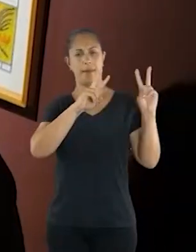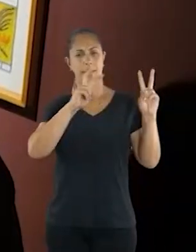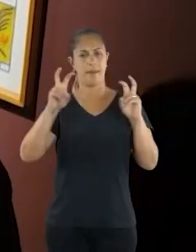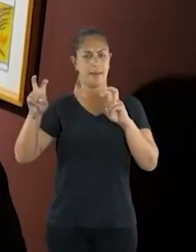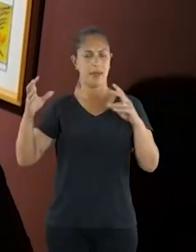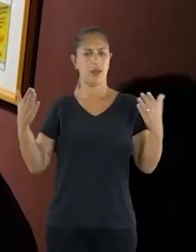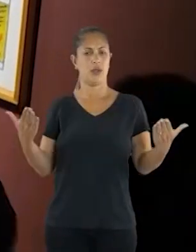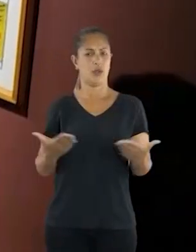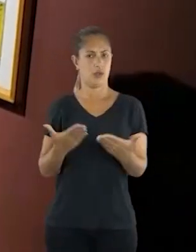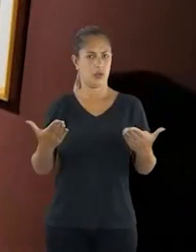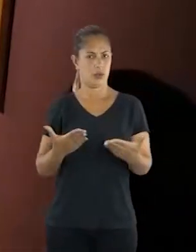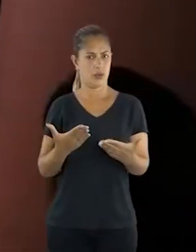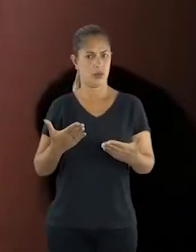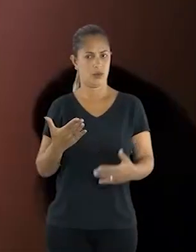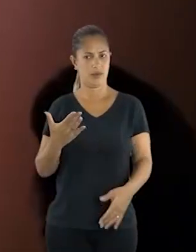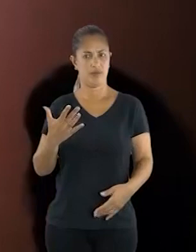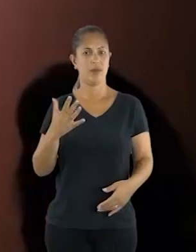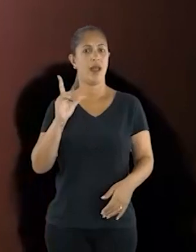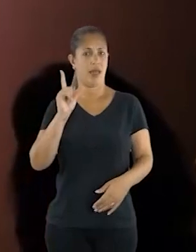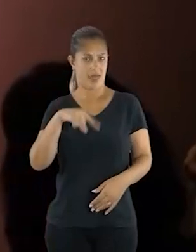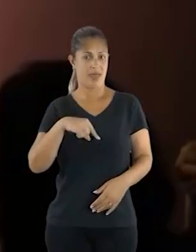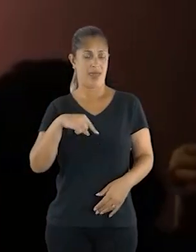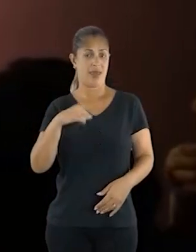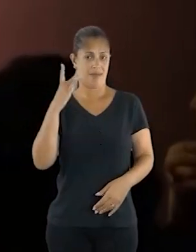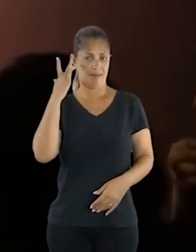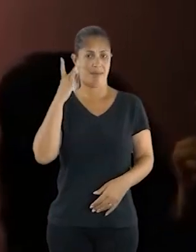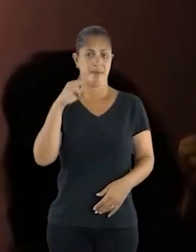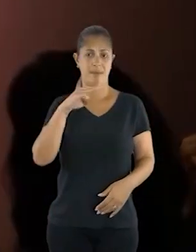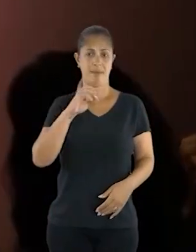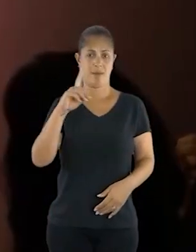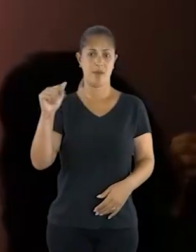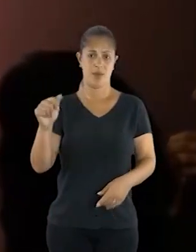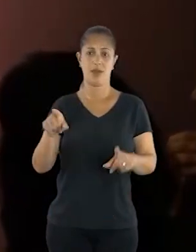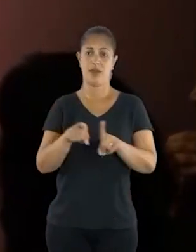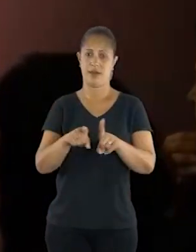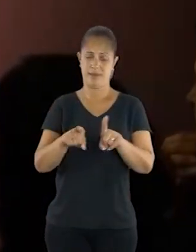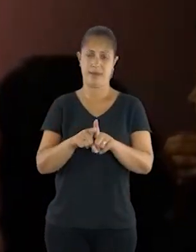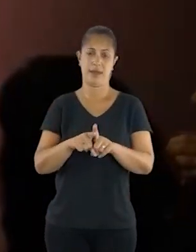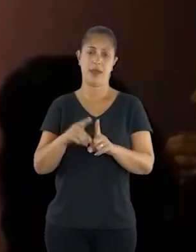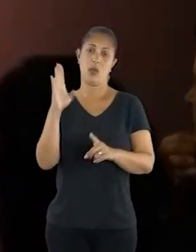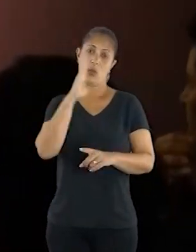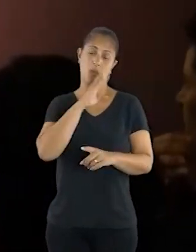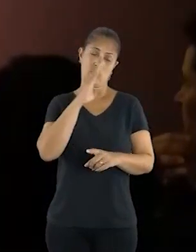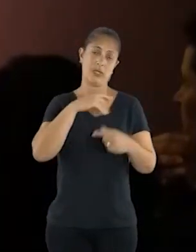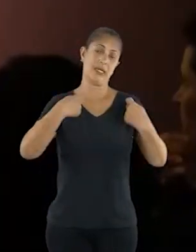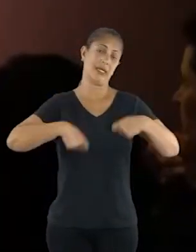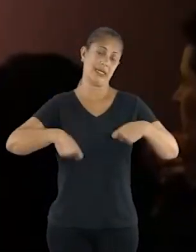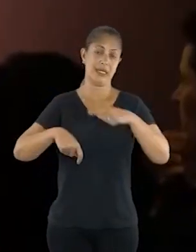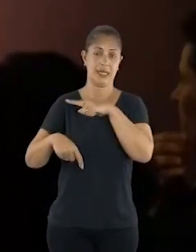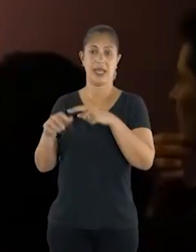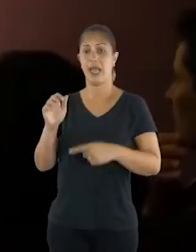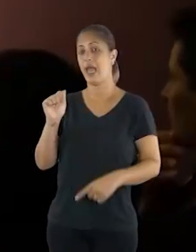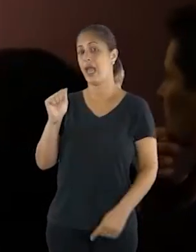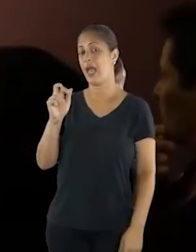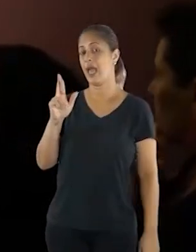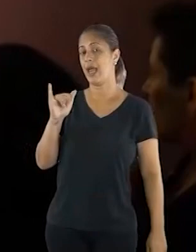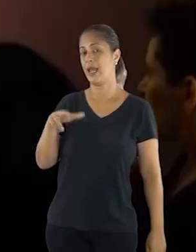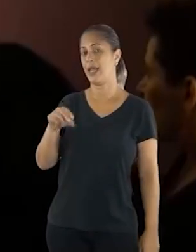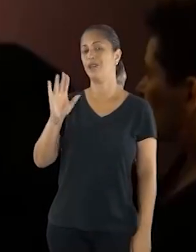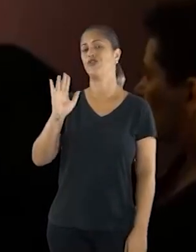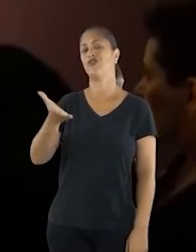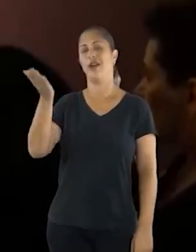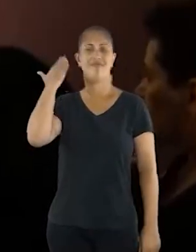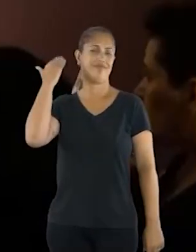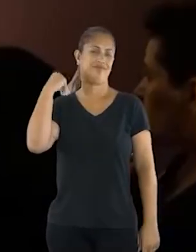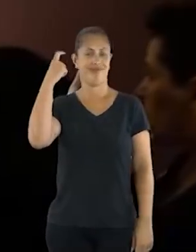em dia na moda, né, e que são urgentes e necessárias, Ariano já